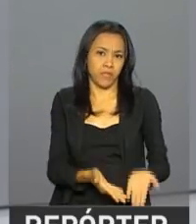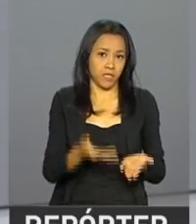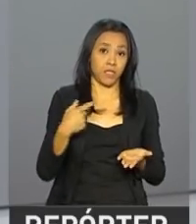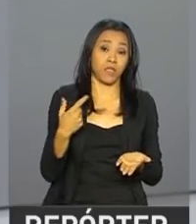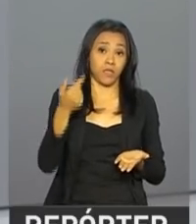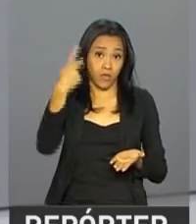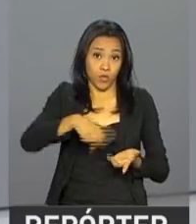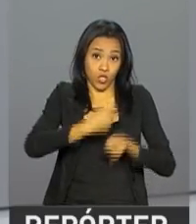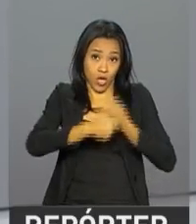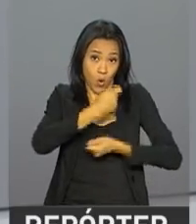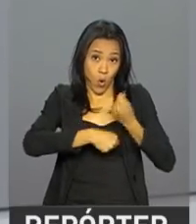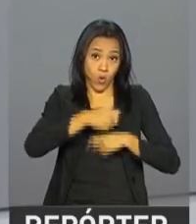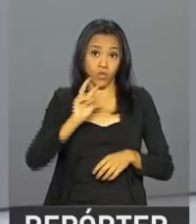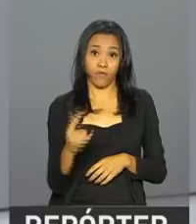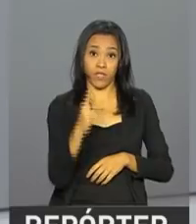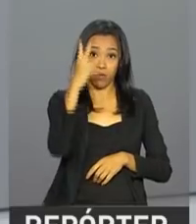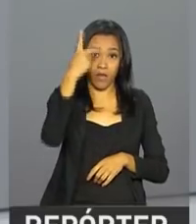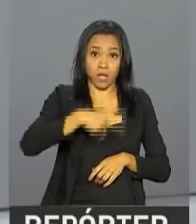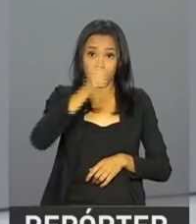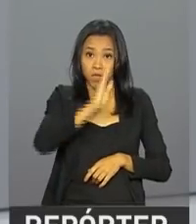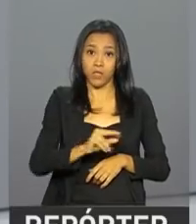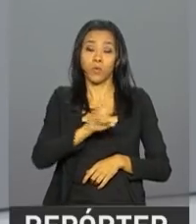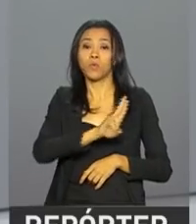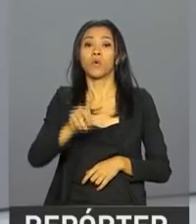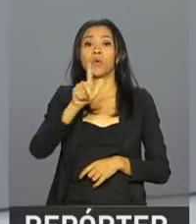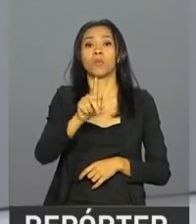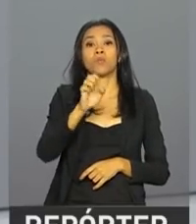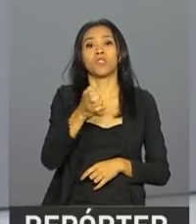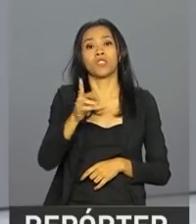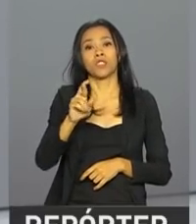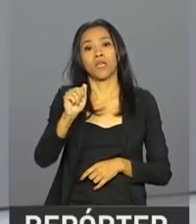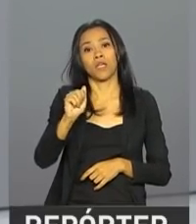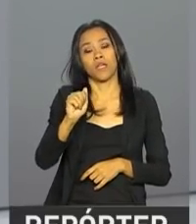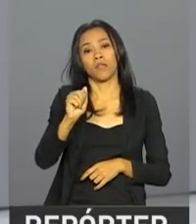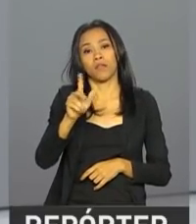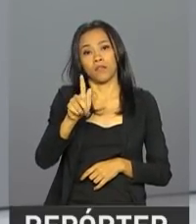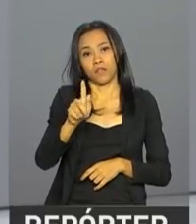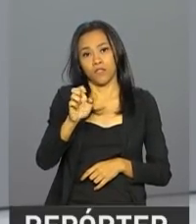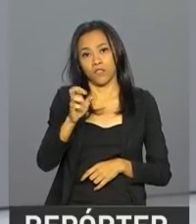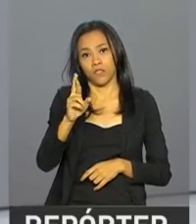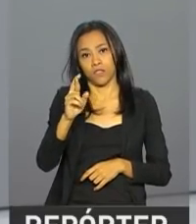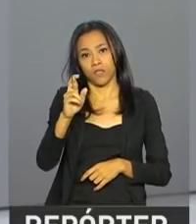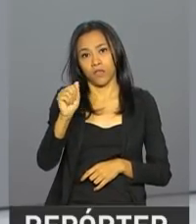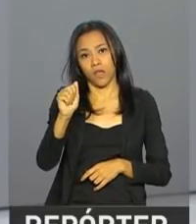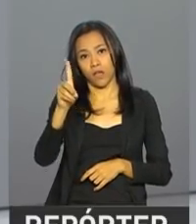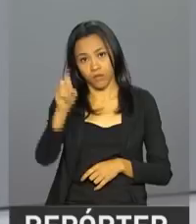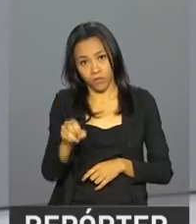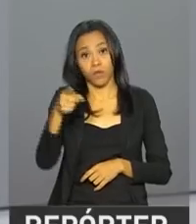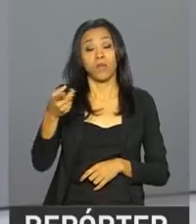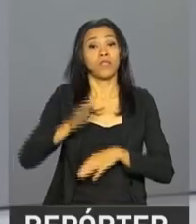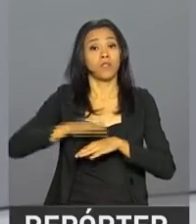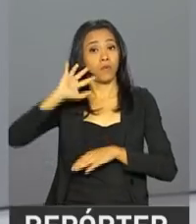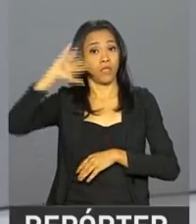encarregado de negócios da venezuela no brasil gerardo antónio delgado maldonado segundo o governo brasileiro a decisão da venezuela